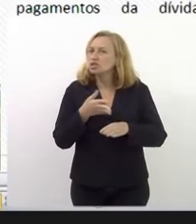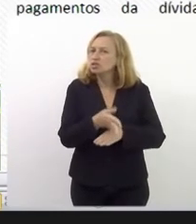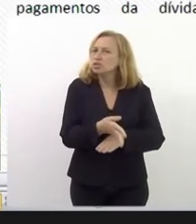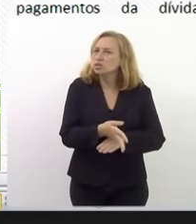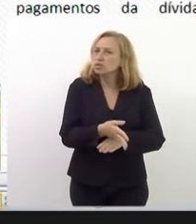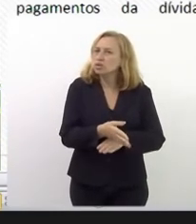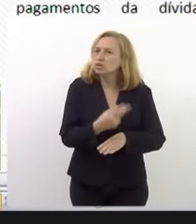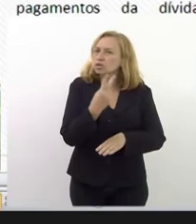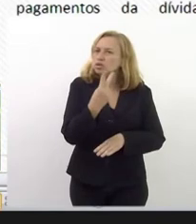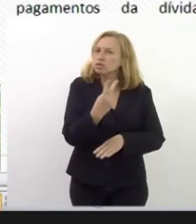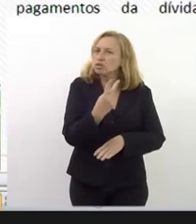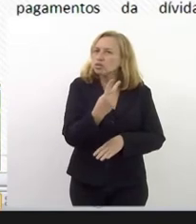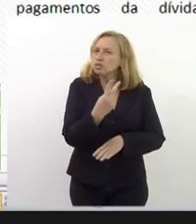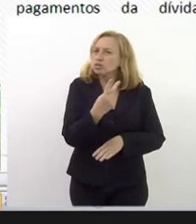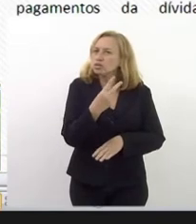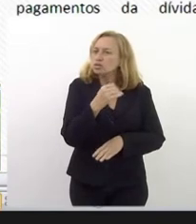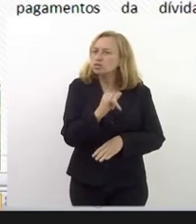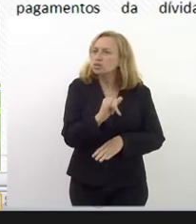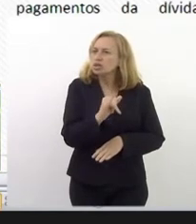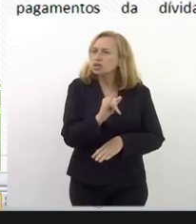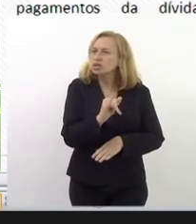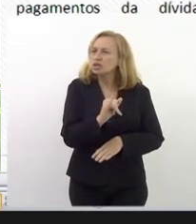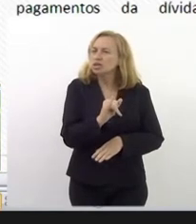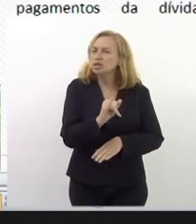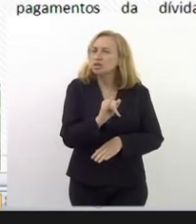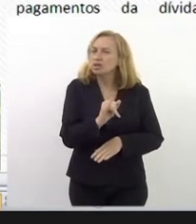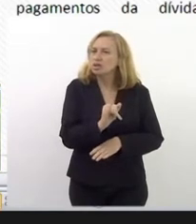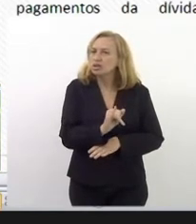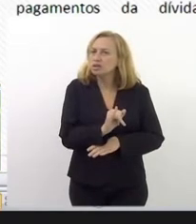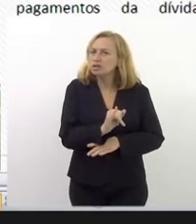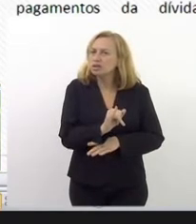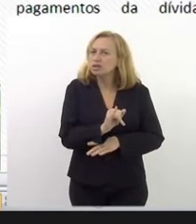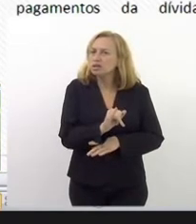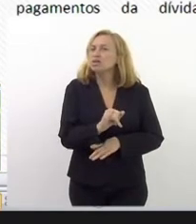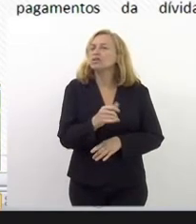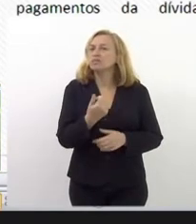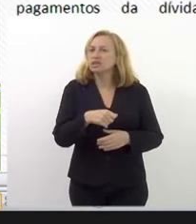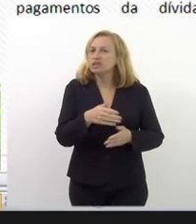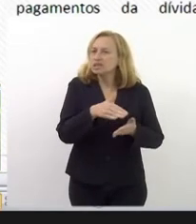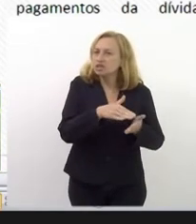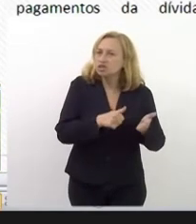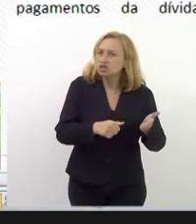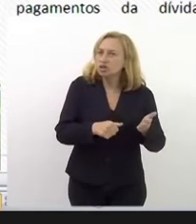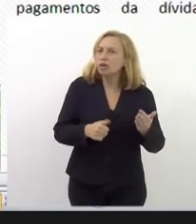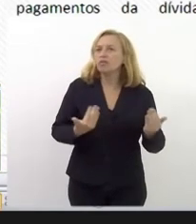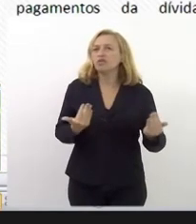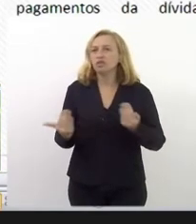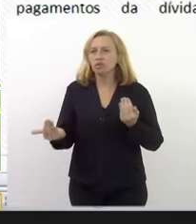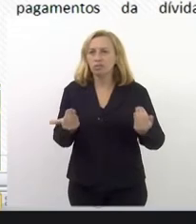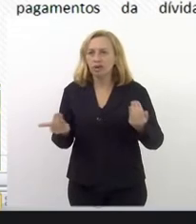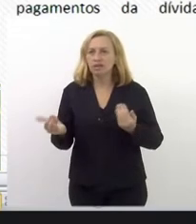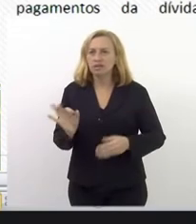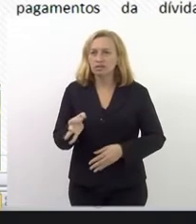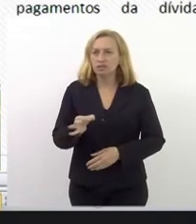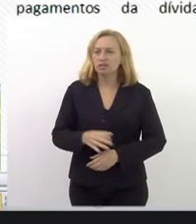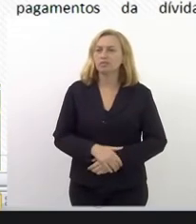foram 2 bi, que também teria que tirar para fazer um comparativo efetivo.